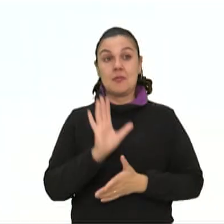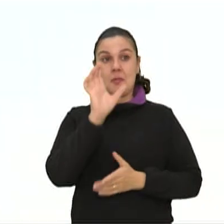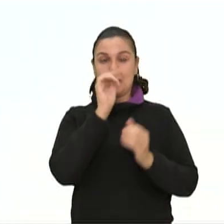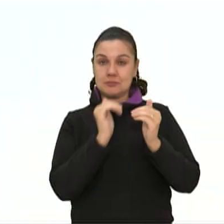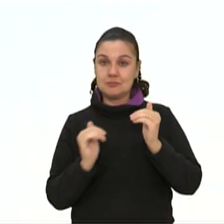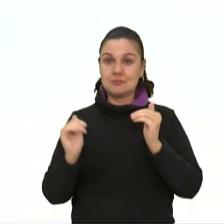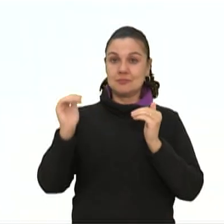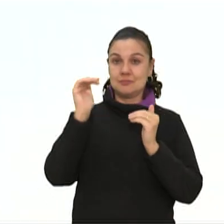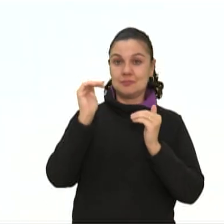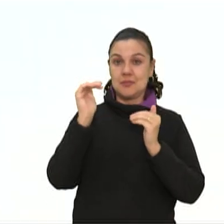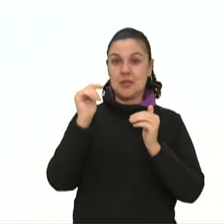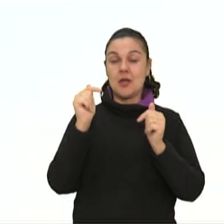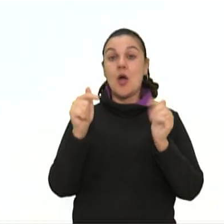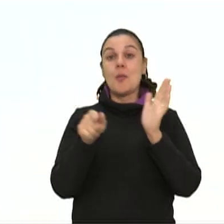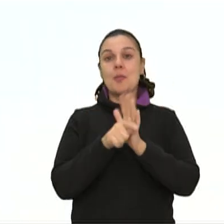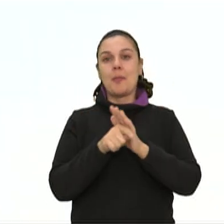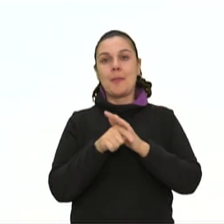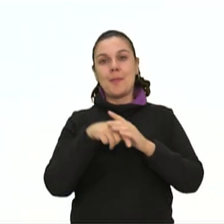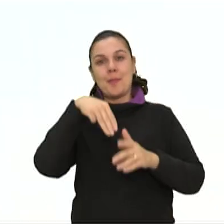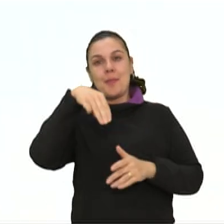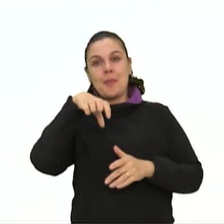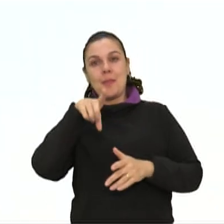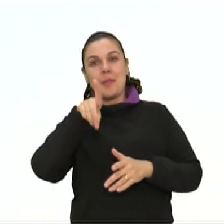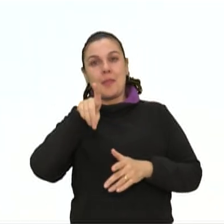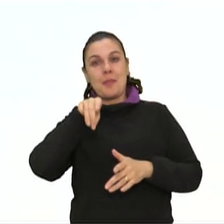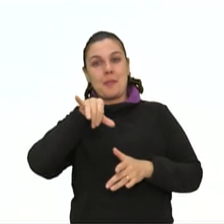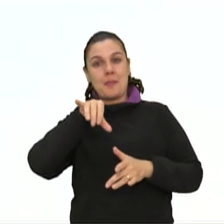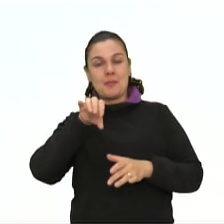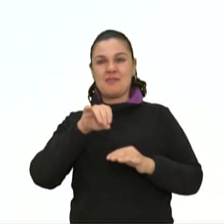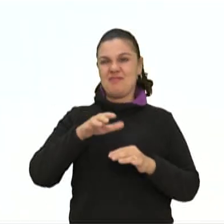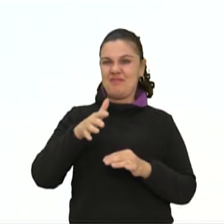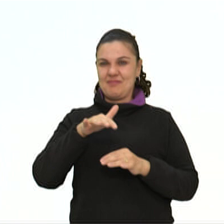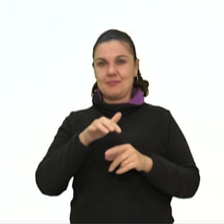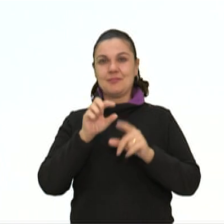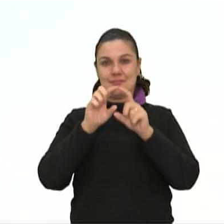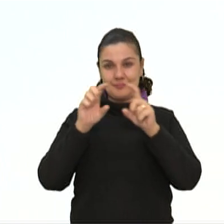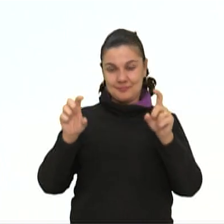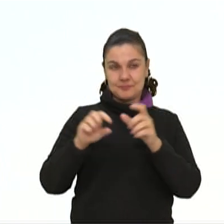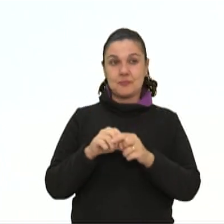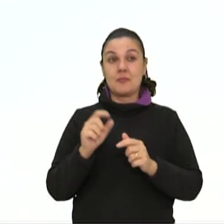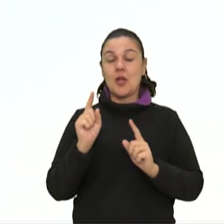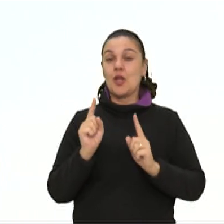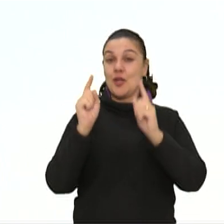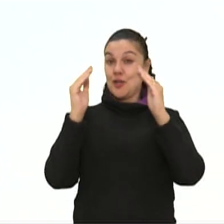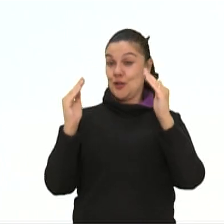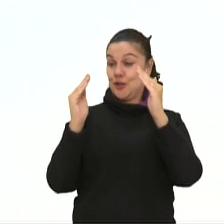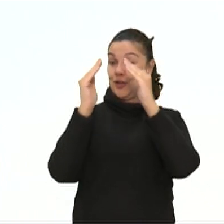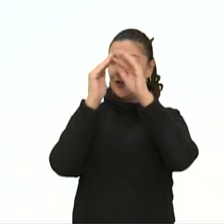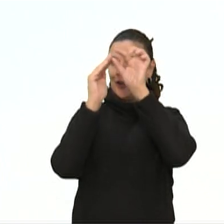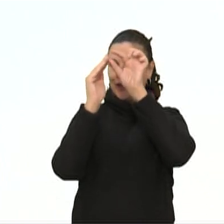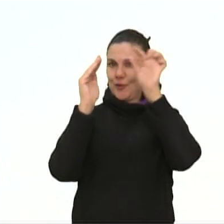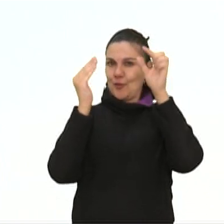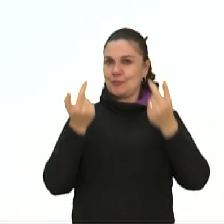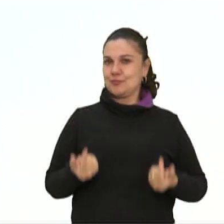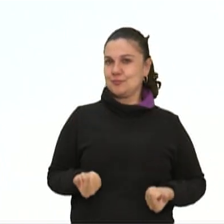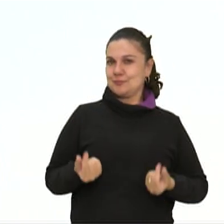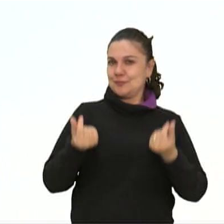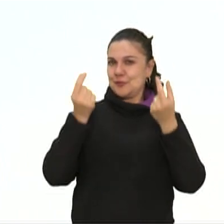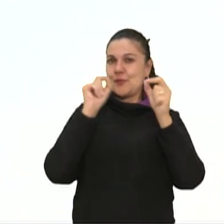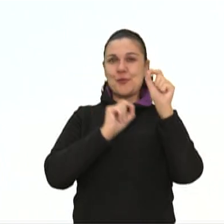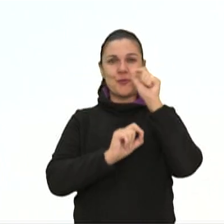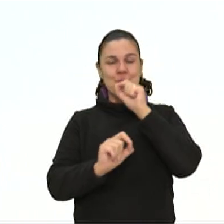subindo mais, as chamadas camadas médias, que a gente viu na tela anterior, e claro, no topo, os ricos, que eram